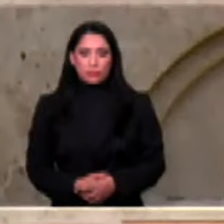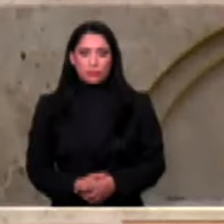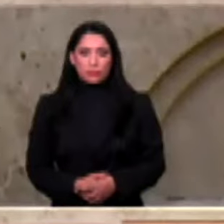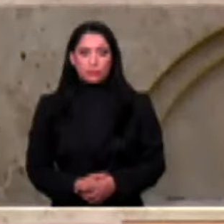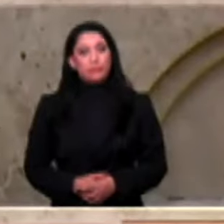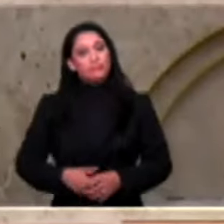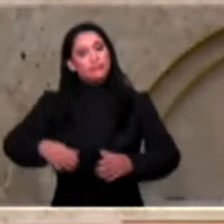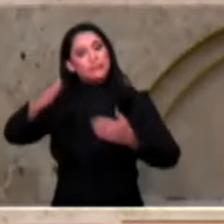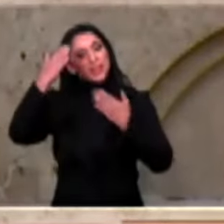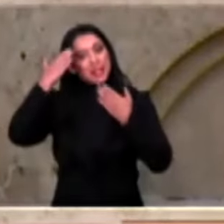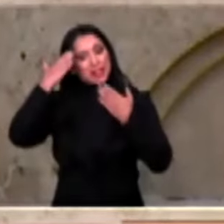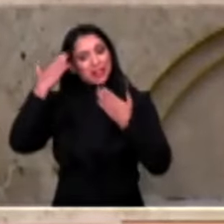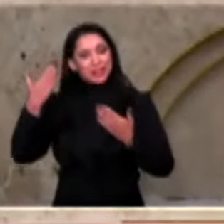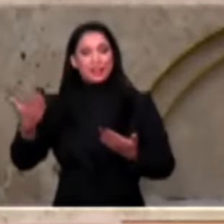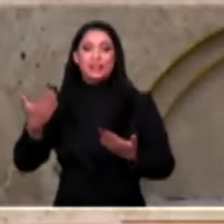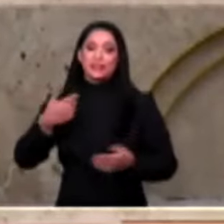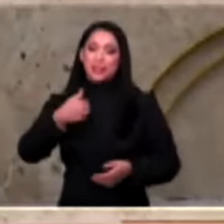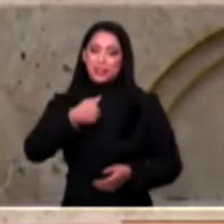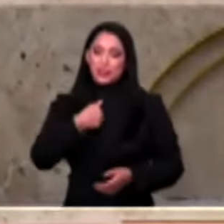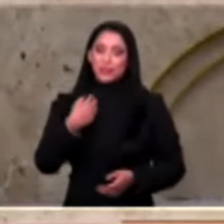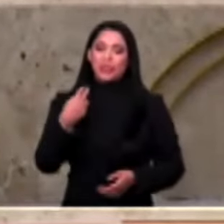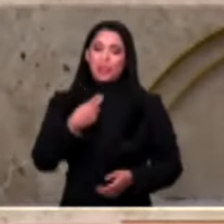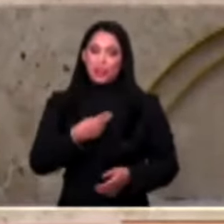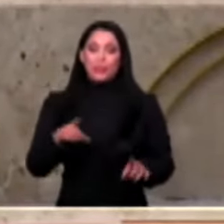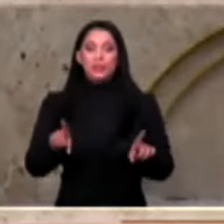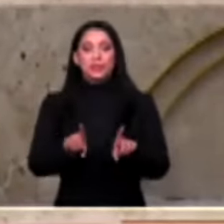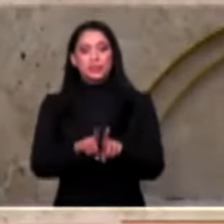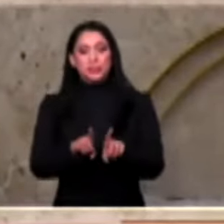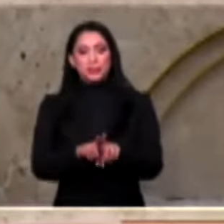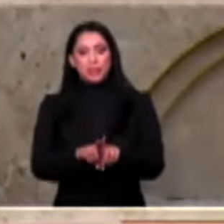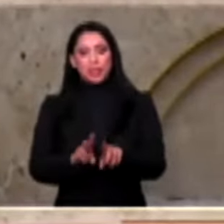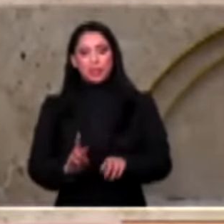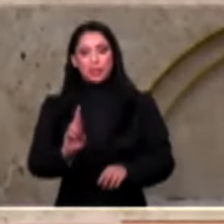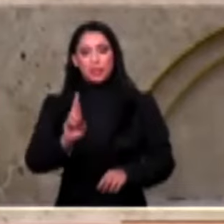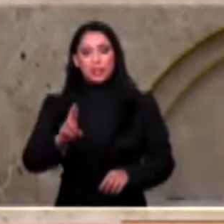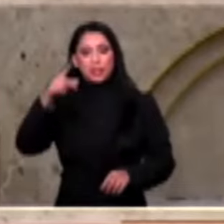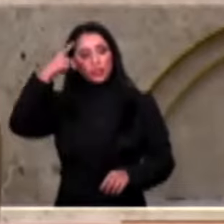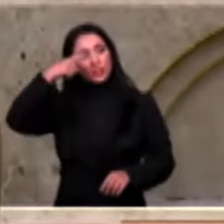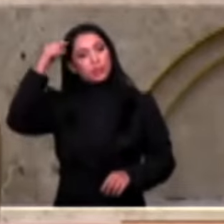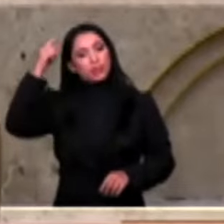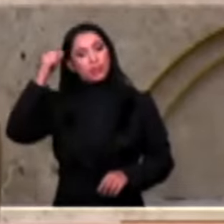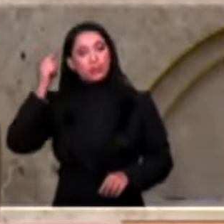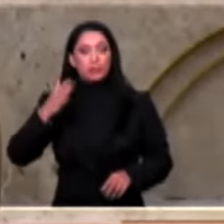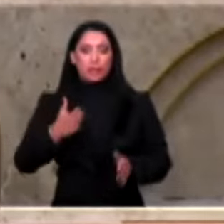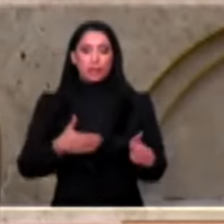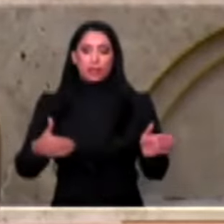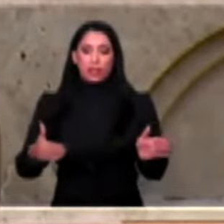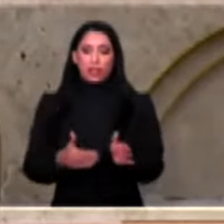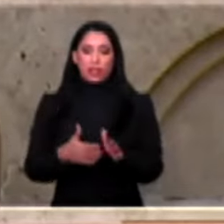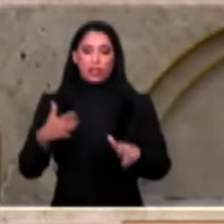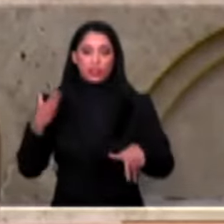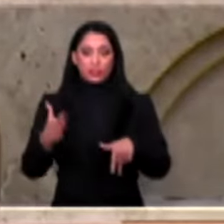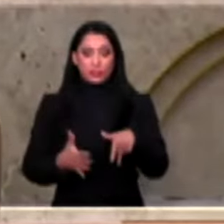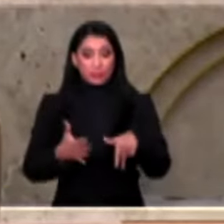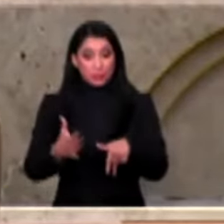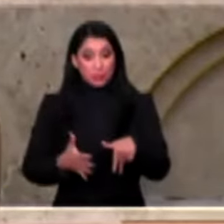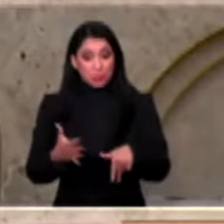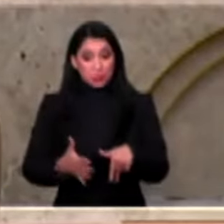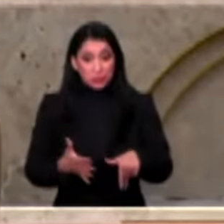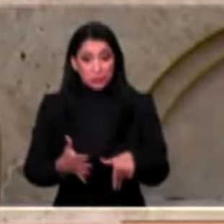Agradeço em meu próprio nome, em nome do ministro Luiz Roberto, por todos os discursos proferidos